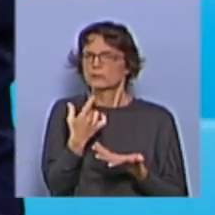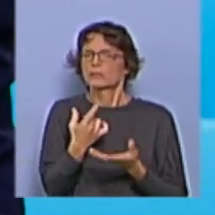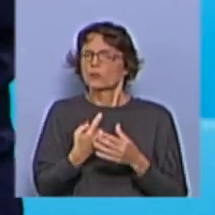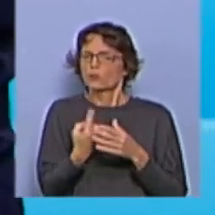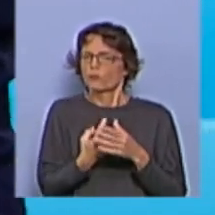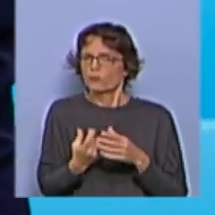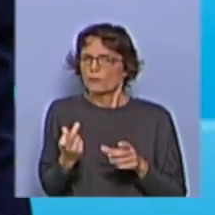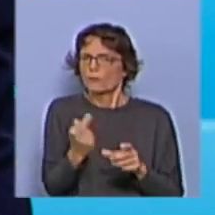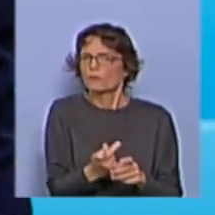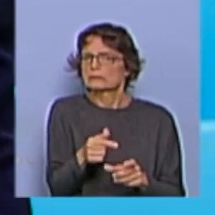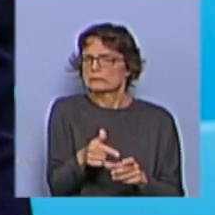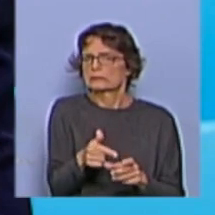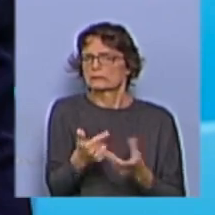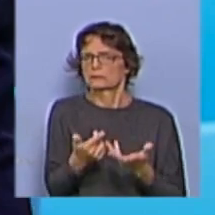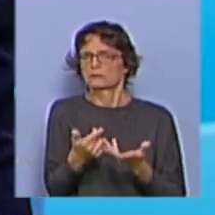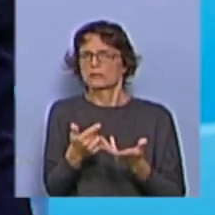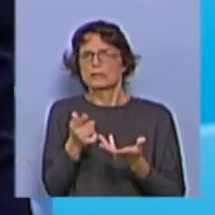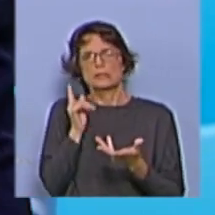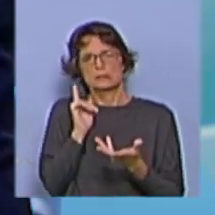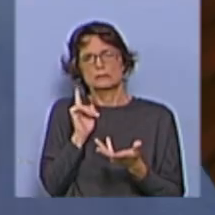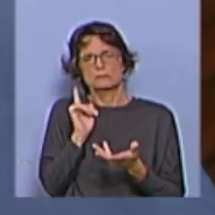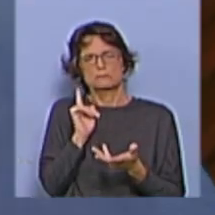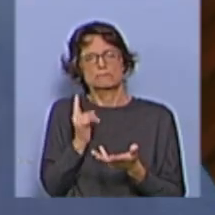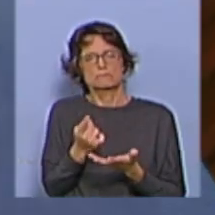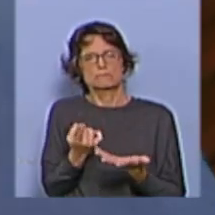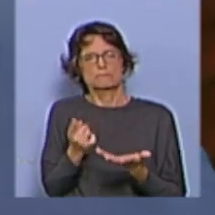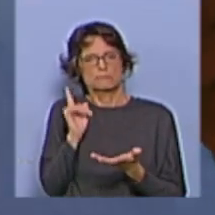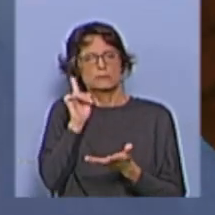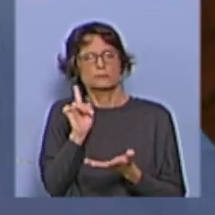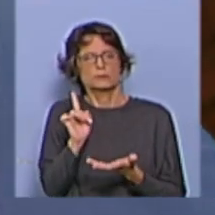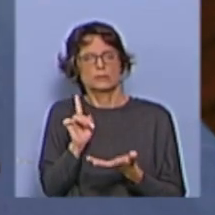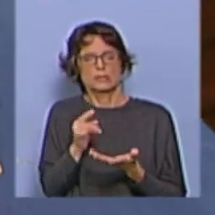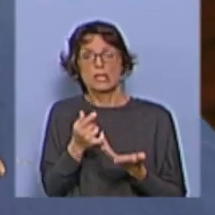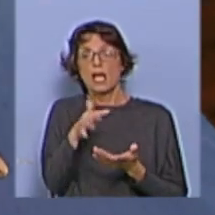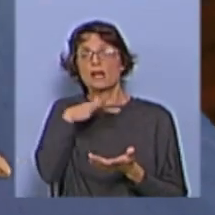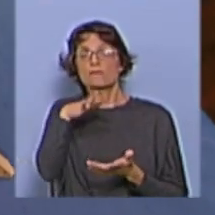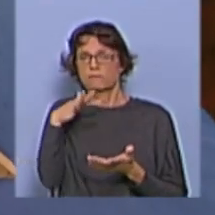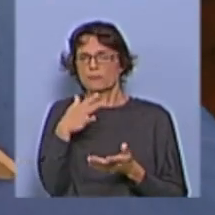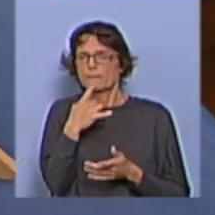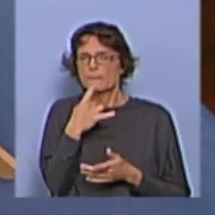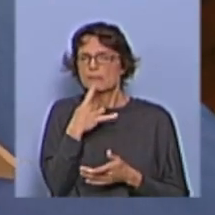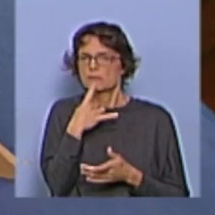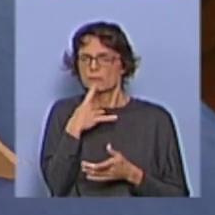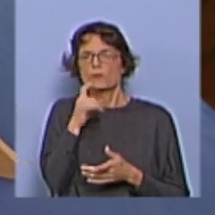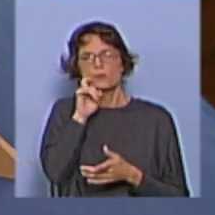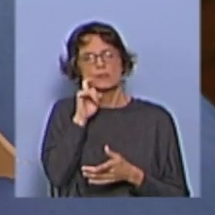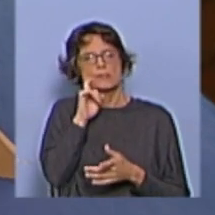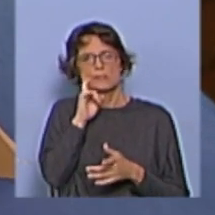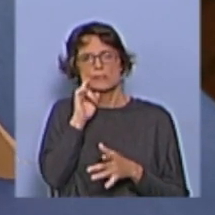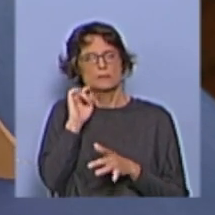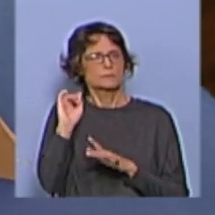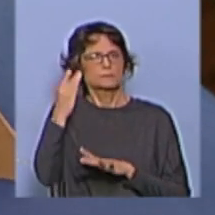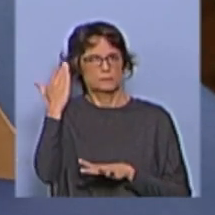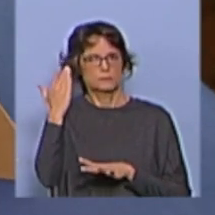razoável das soluções. Mesmo antes de ser declarado o estado de emergência, as famílias perceberam que se tinham que proteger. Isso terá ajudado